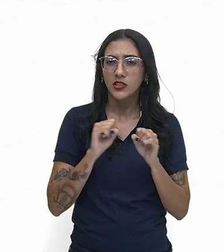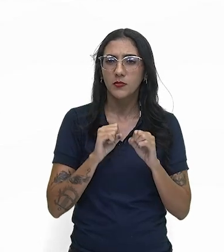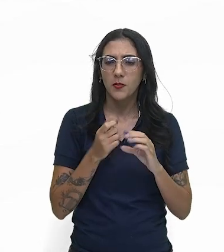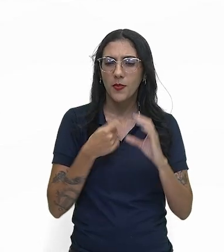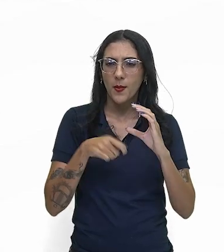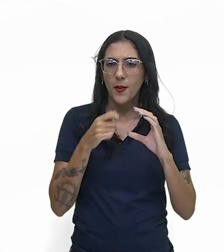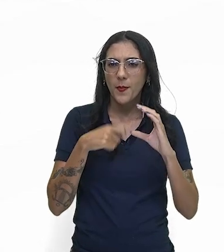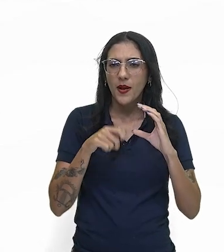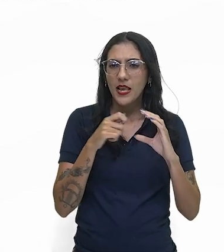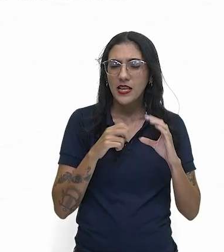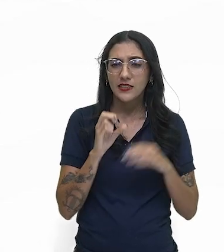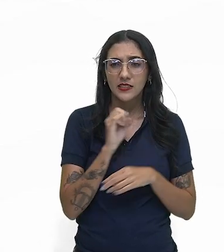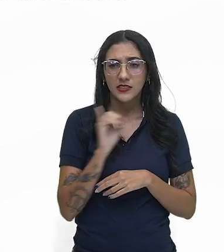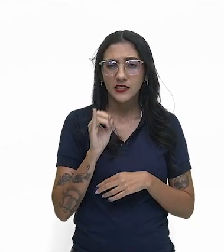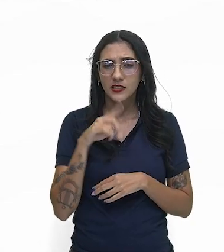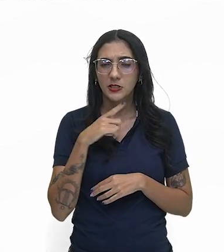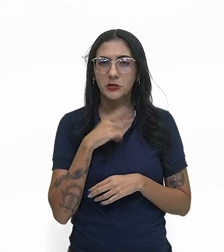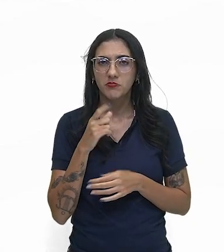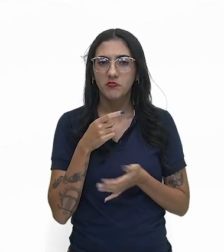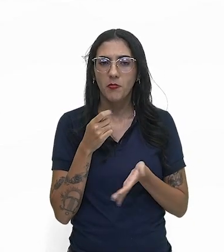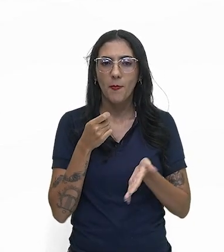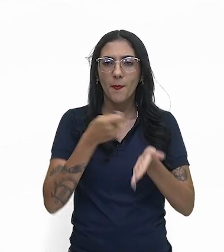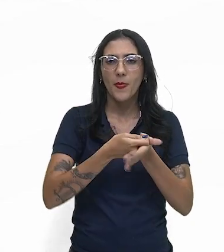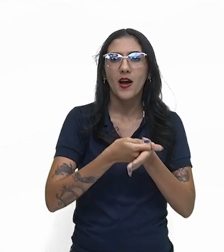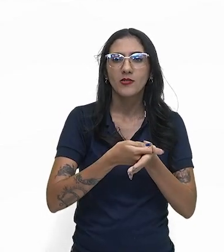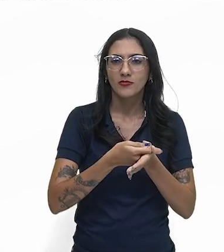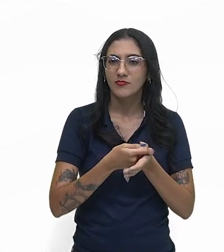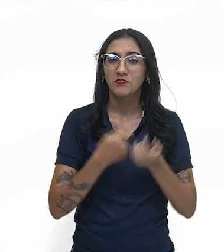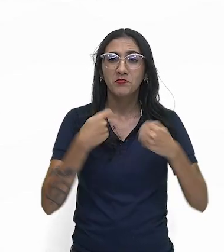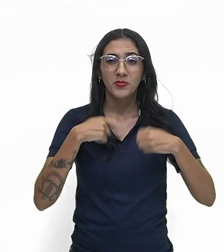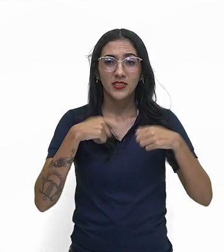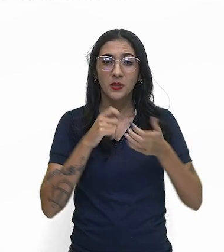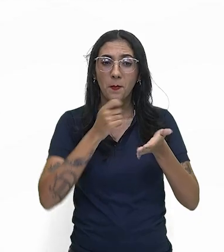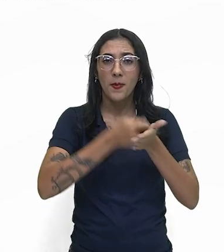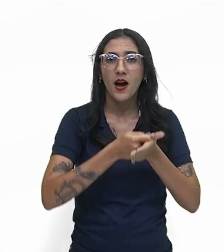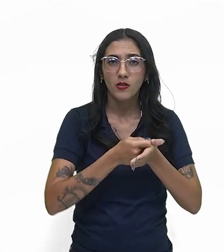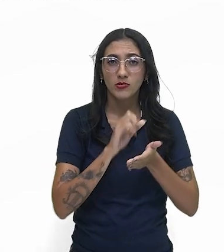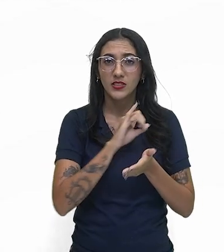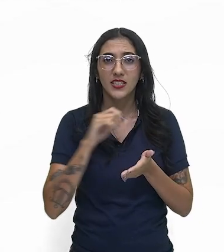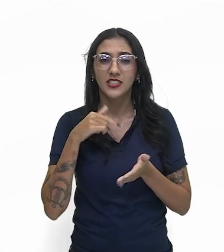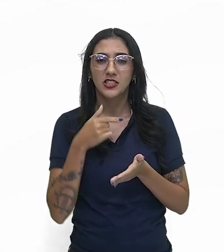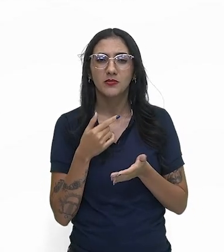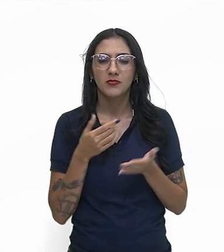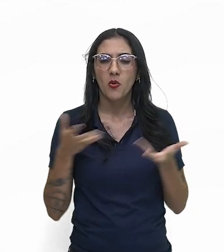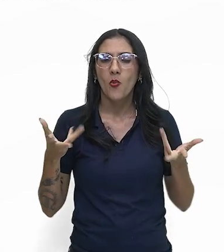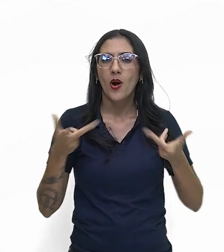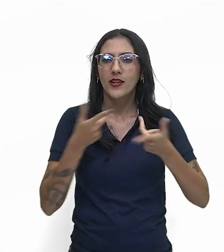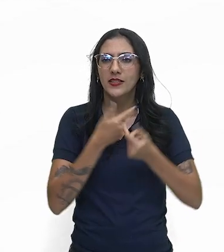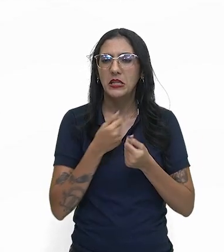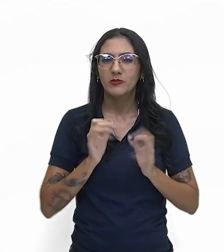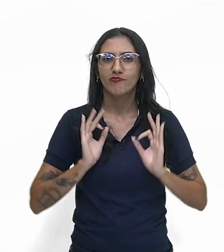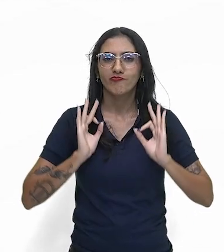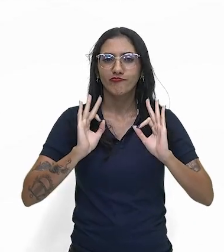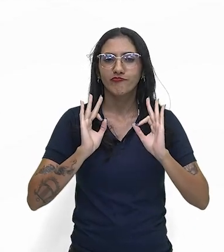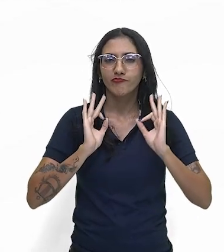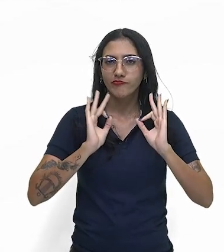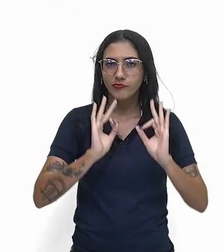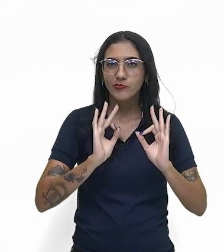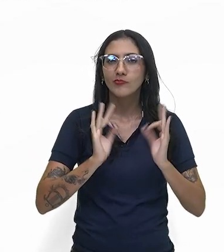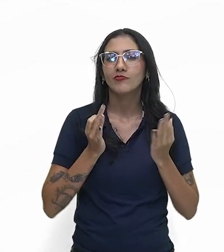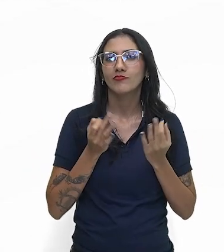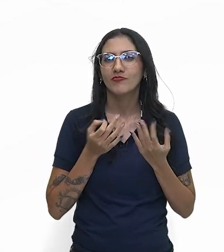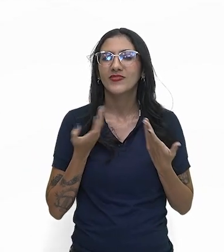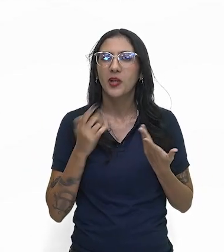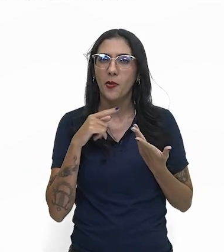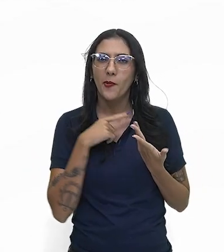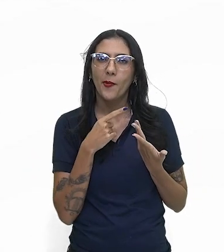pago, né, tem que ser pago para você ter a melhor qualidade, o melhor acesso, né? Isso é